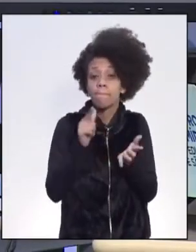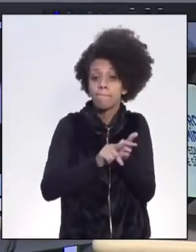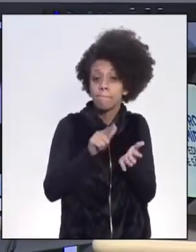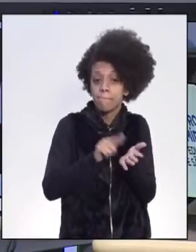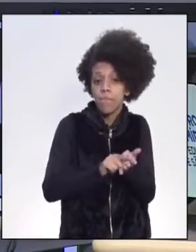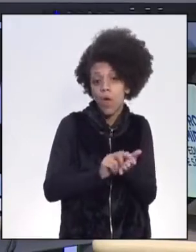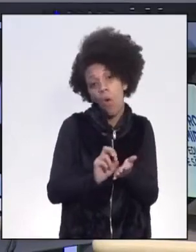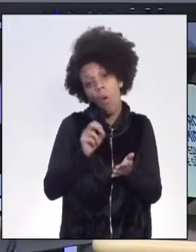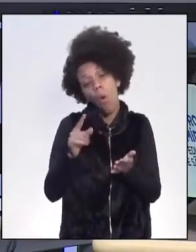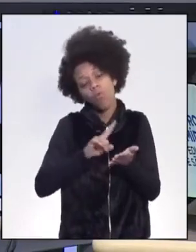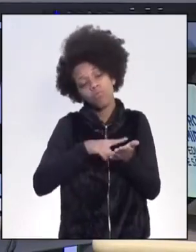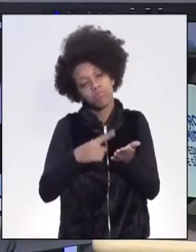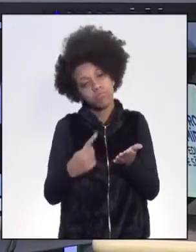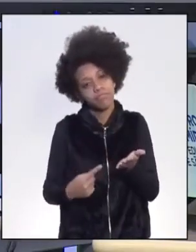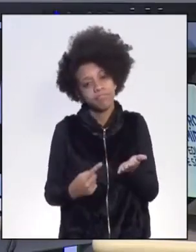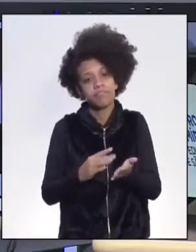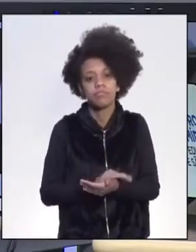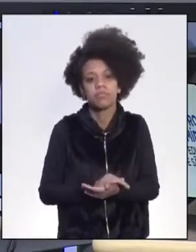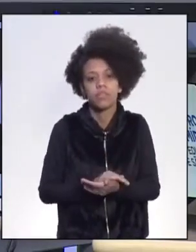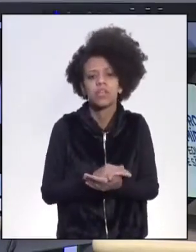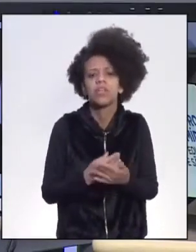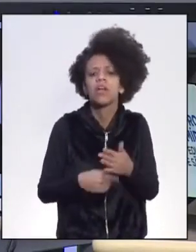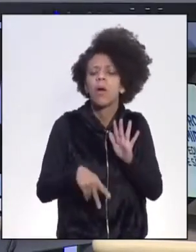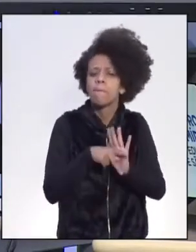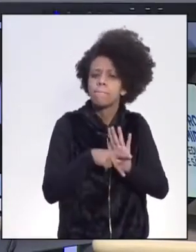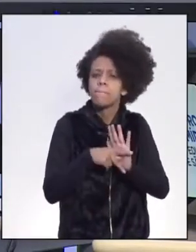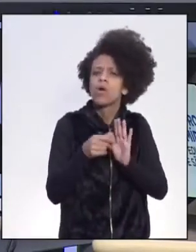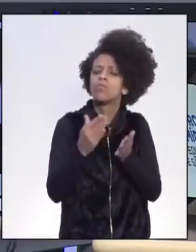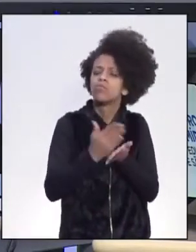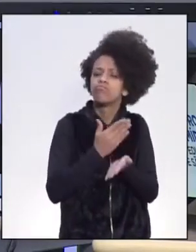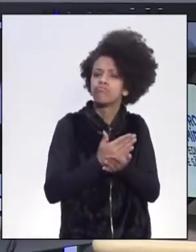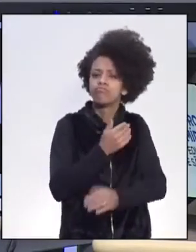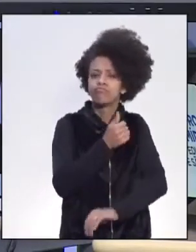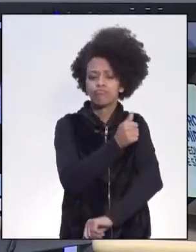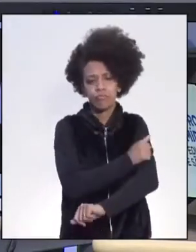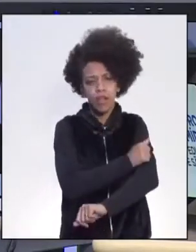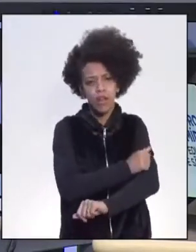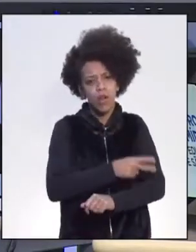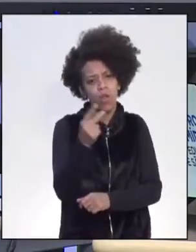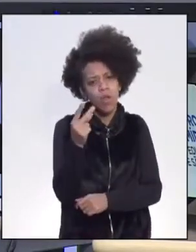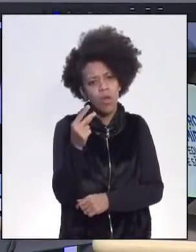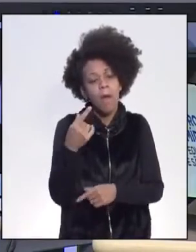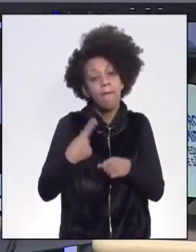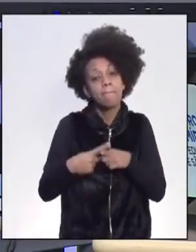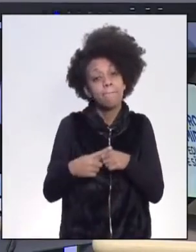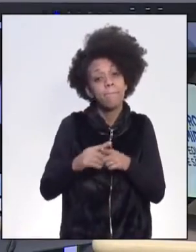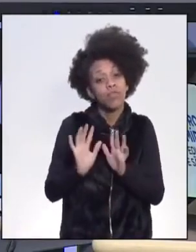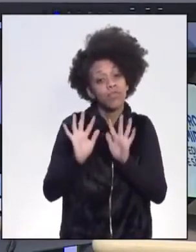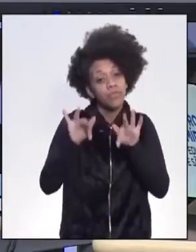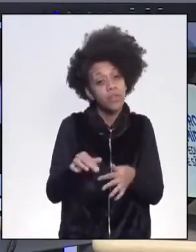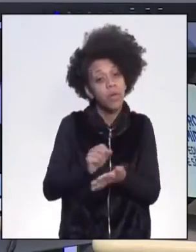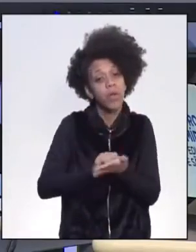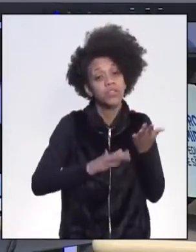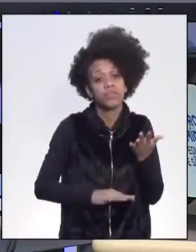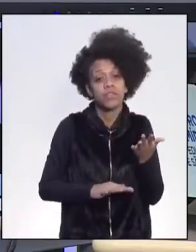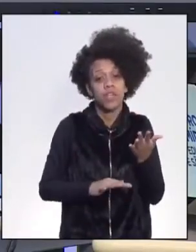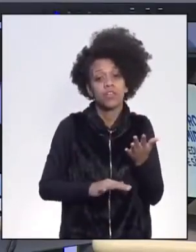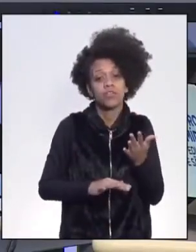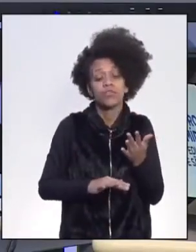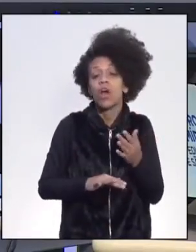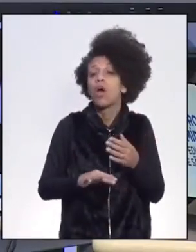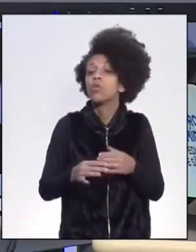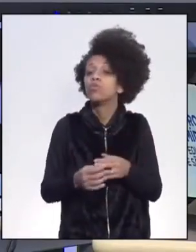papel ou um caderno, sim? E o caderno do aluno, volume 2, porque lá no final da aula nós vamos fazer um exercício do